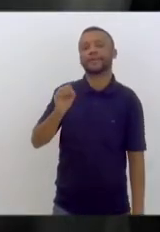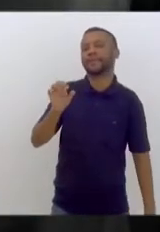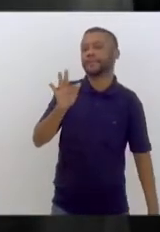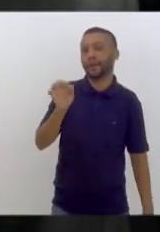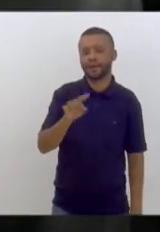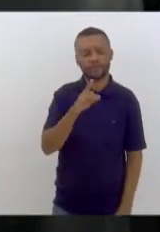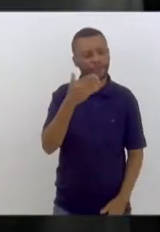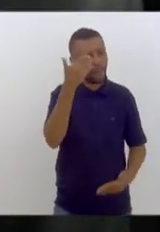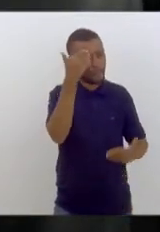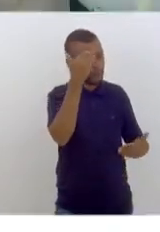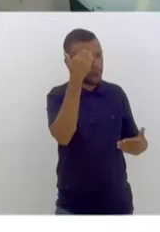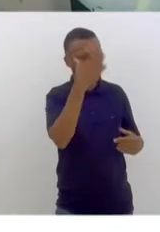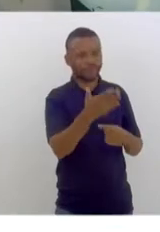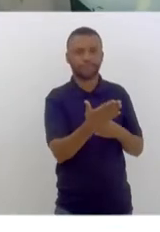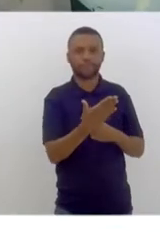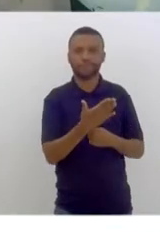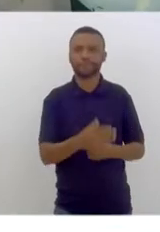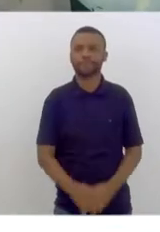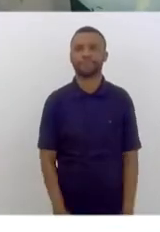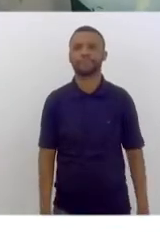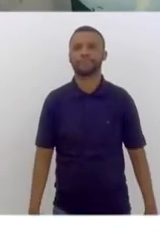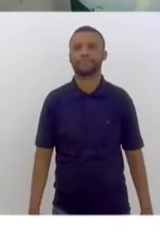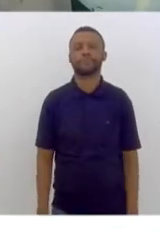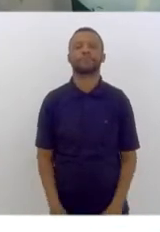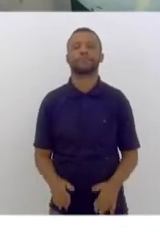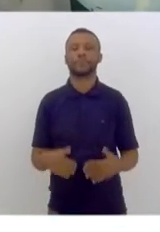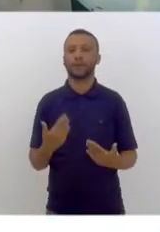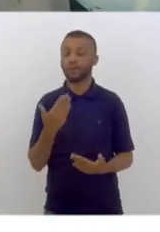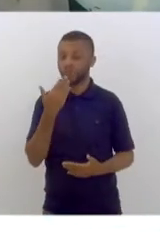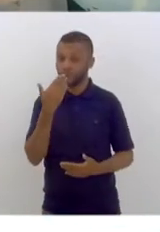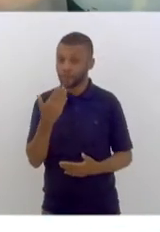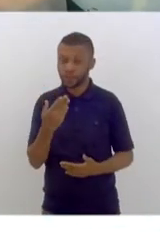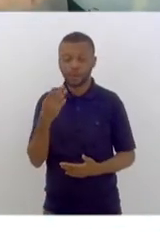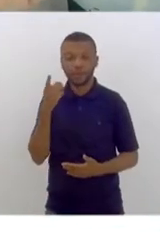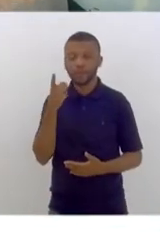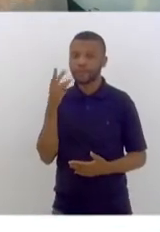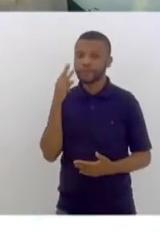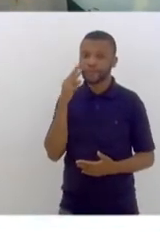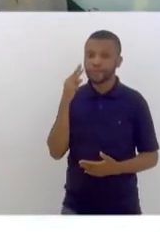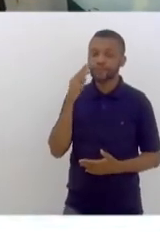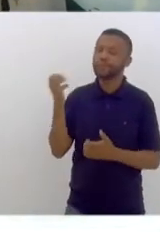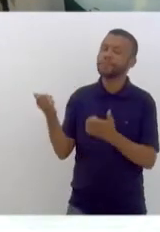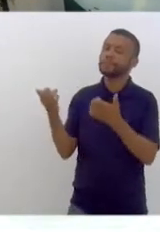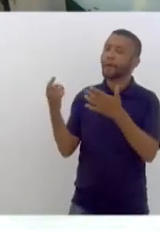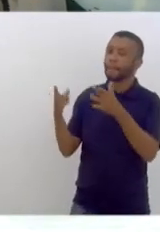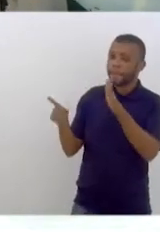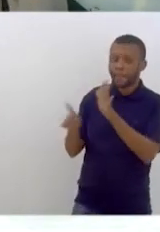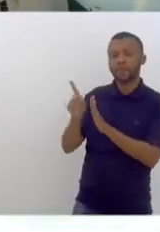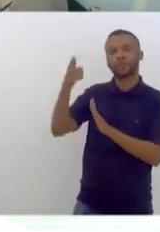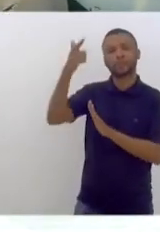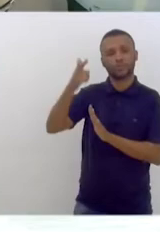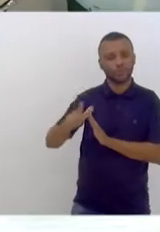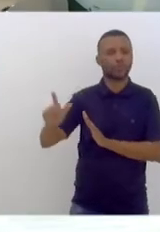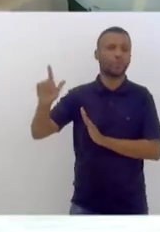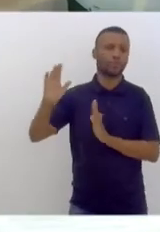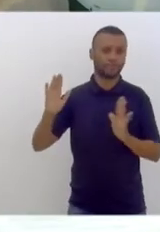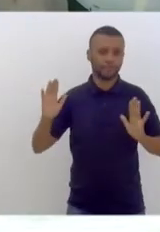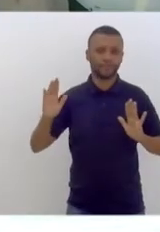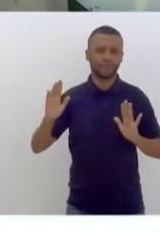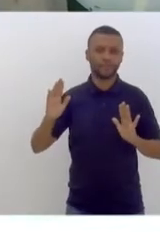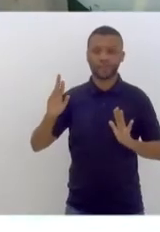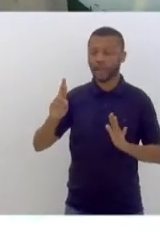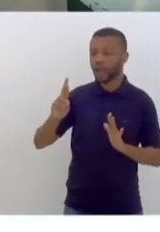contribuição, secretário. Então, eu vou pedir ao deputado Valdec para repetir a pergunta aos dois representantes